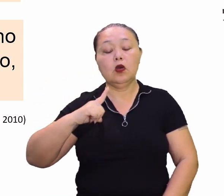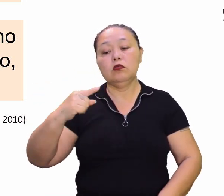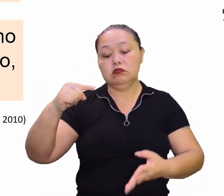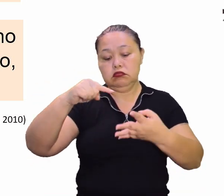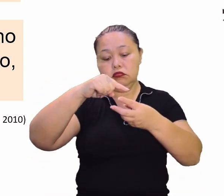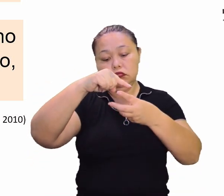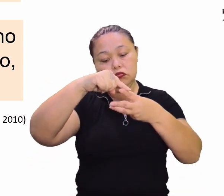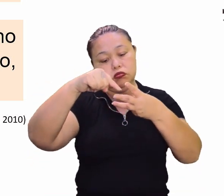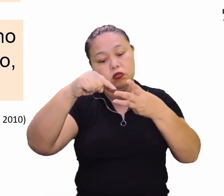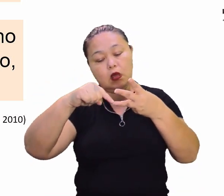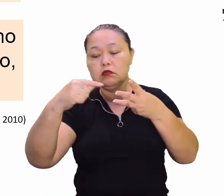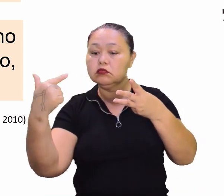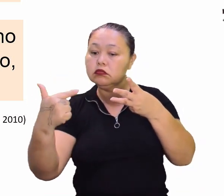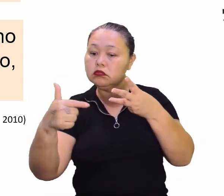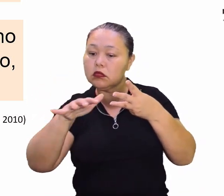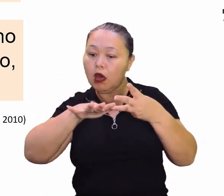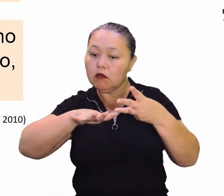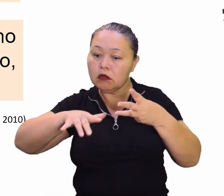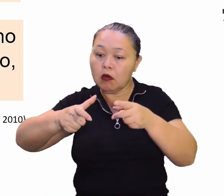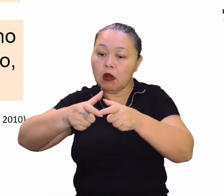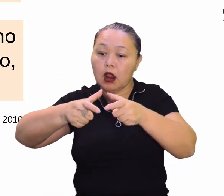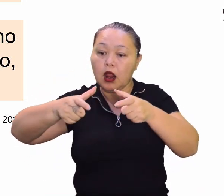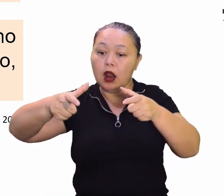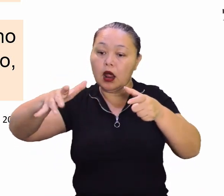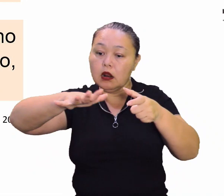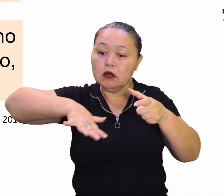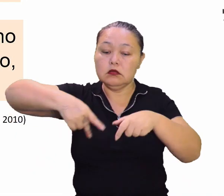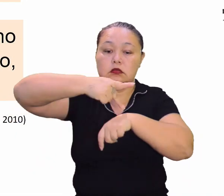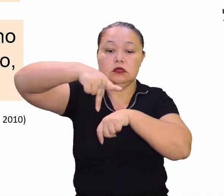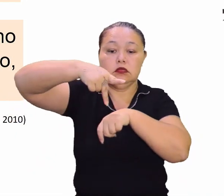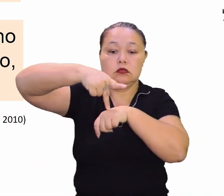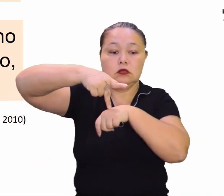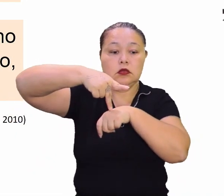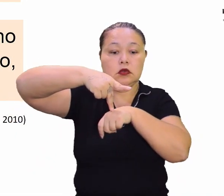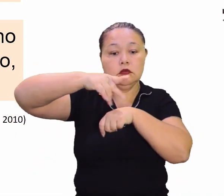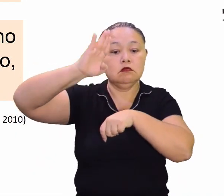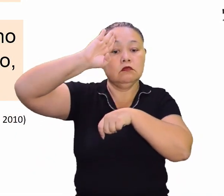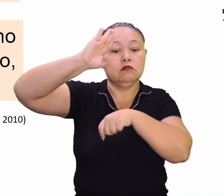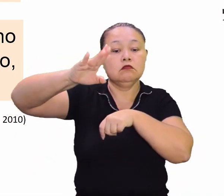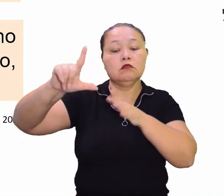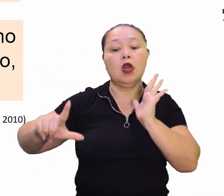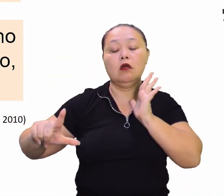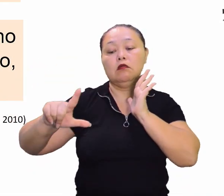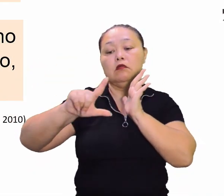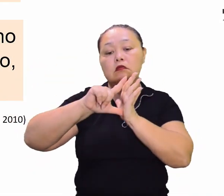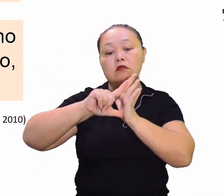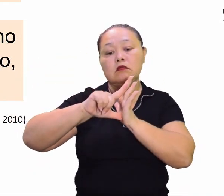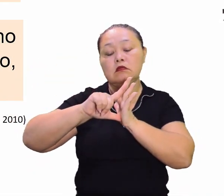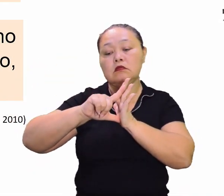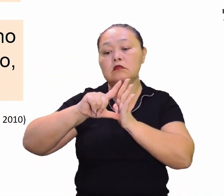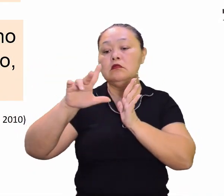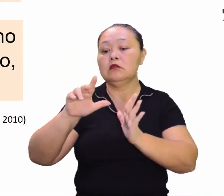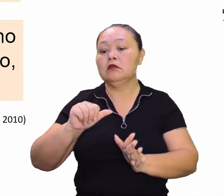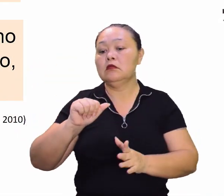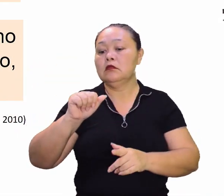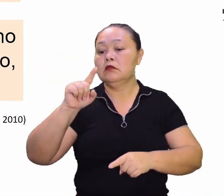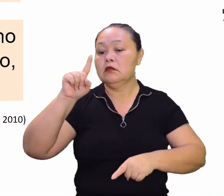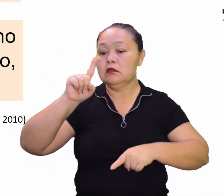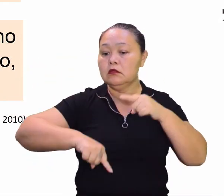terciário tem se desenvolvido muito neste país, principalmente lojas